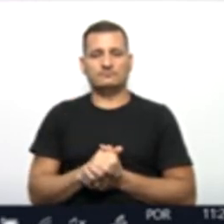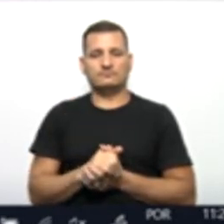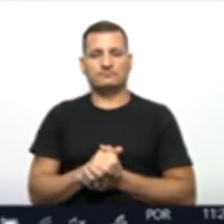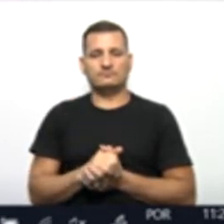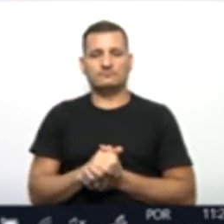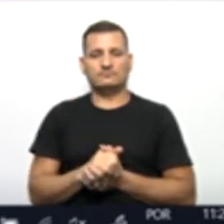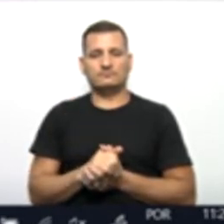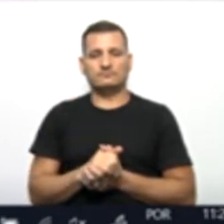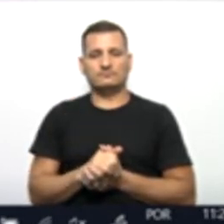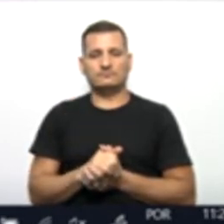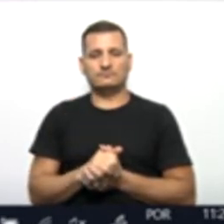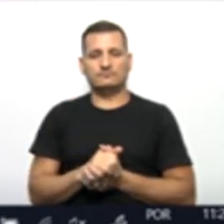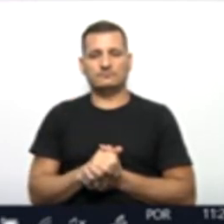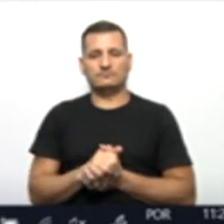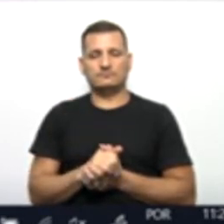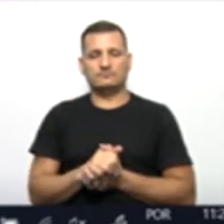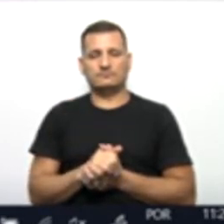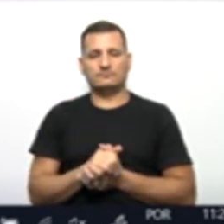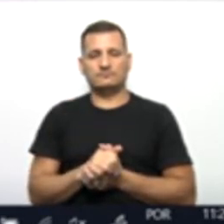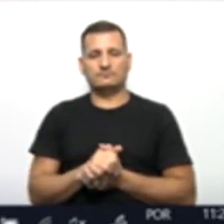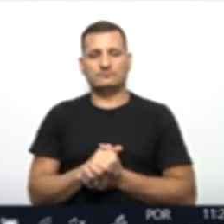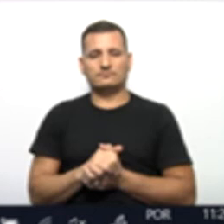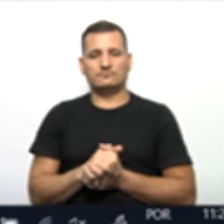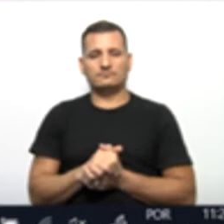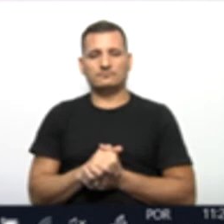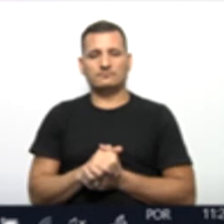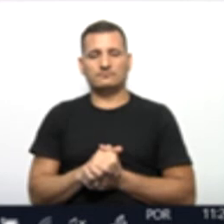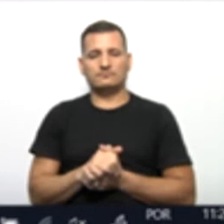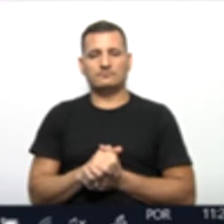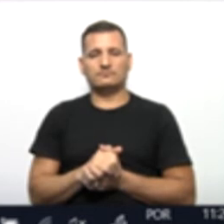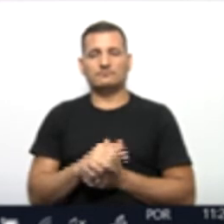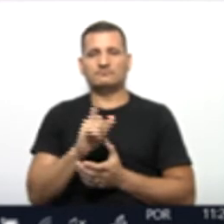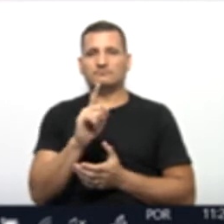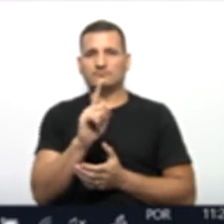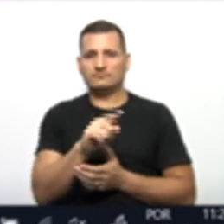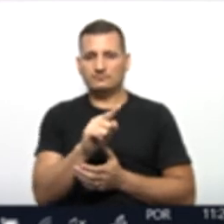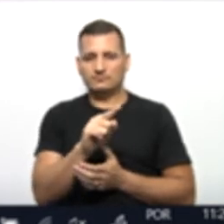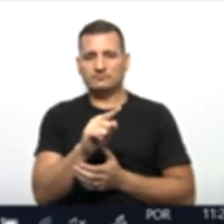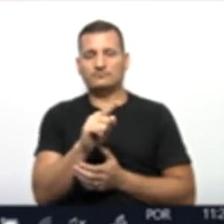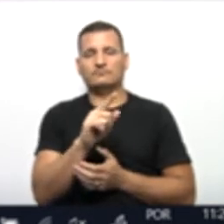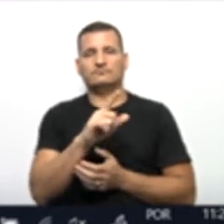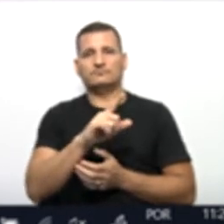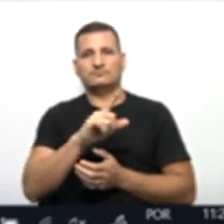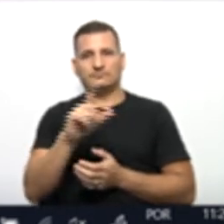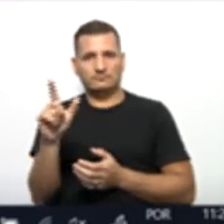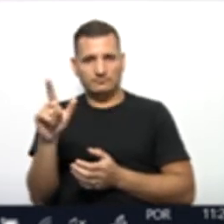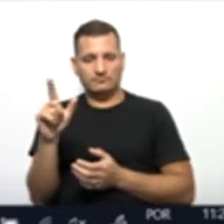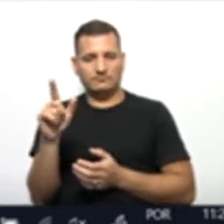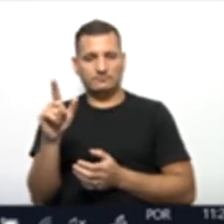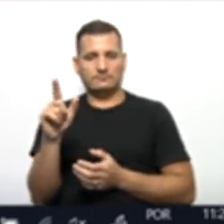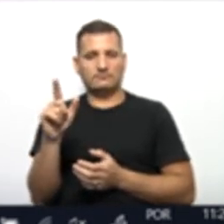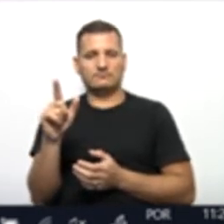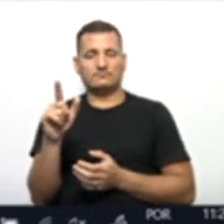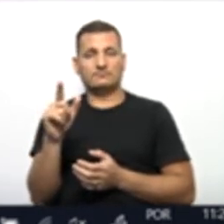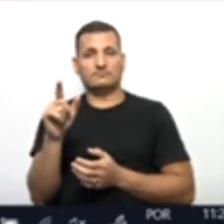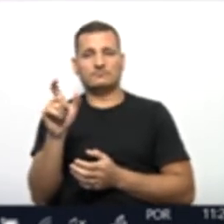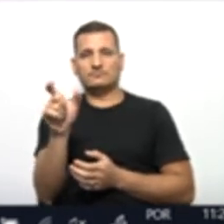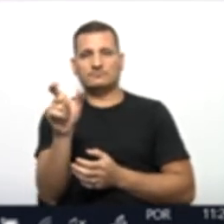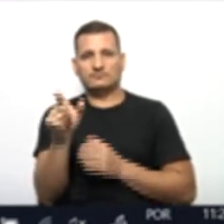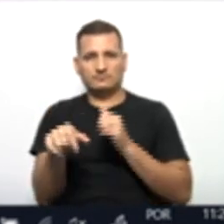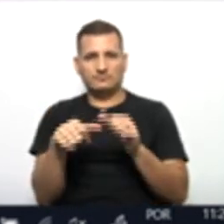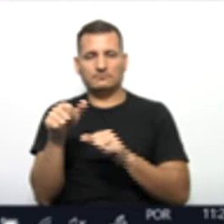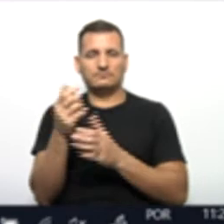e onde vai puxar lá pra aquela minha função ele atualizou agora é a aula quatro